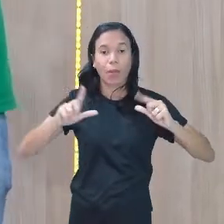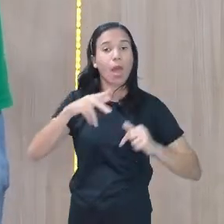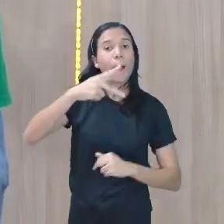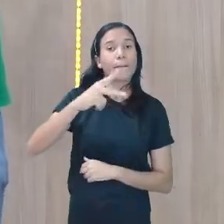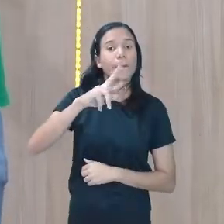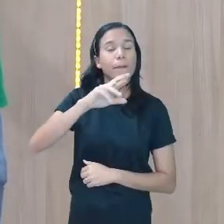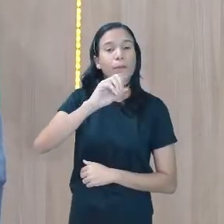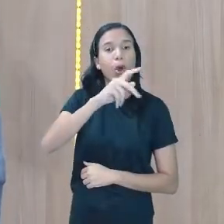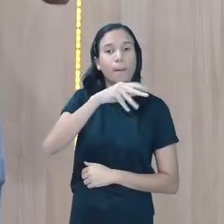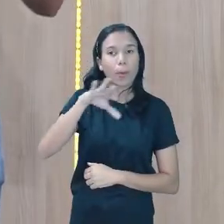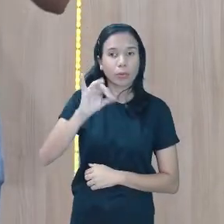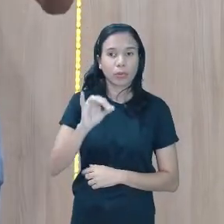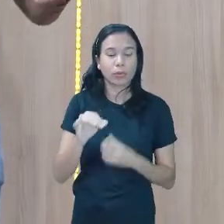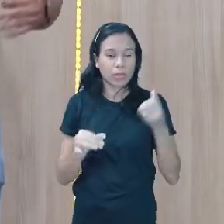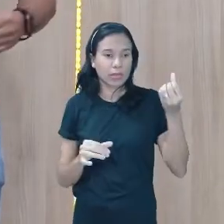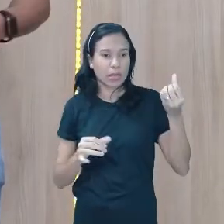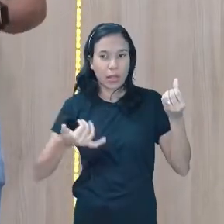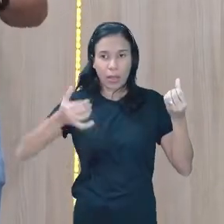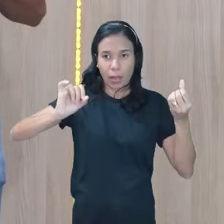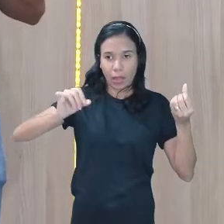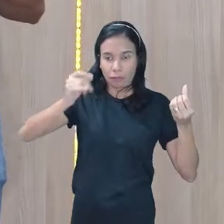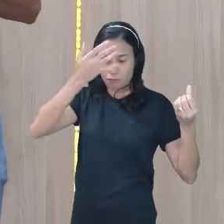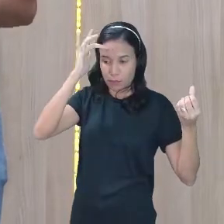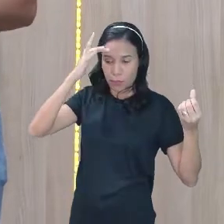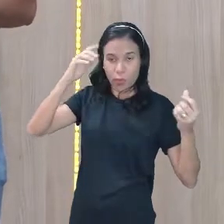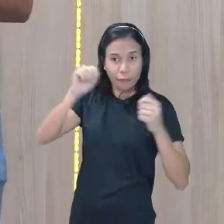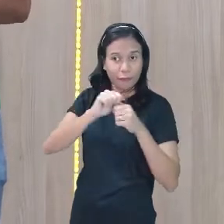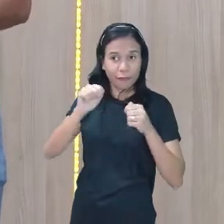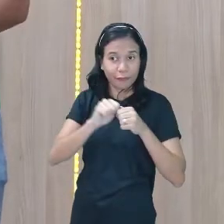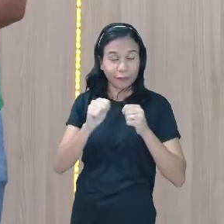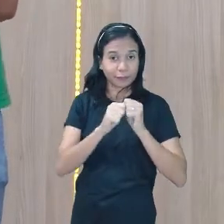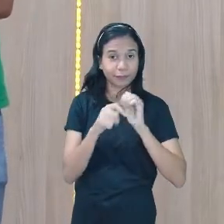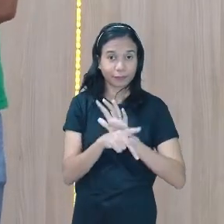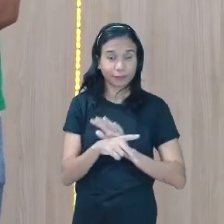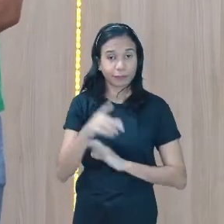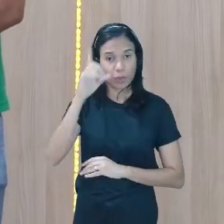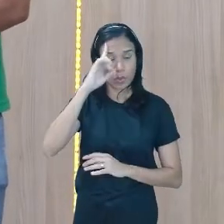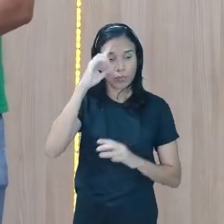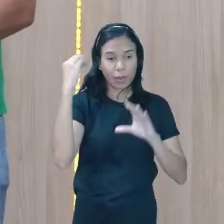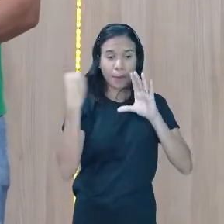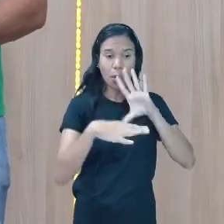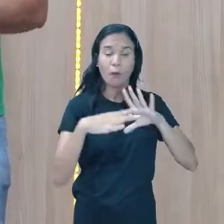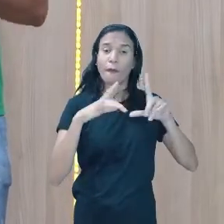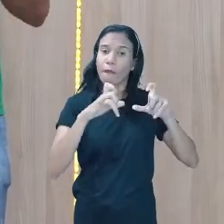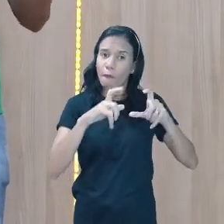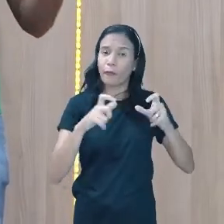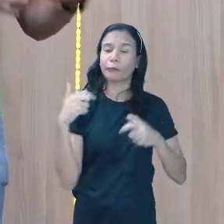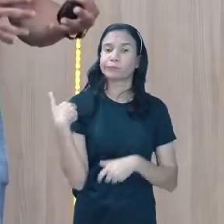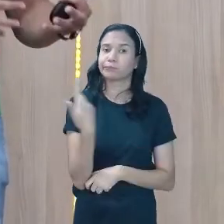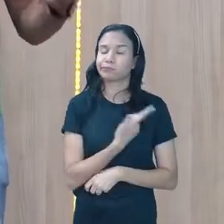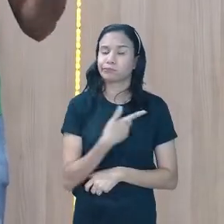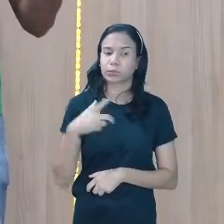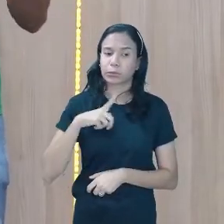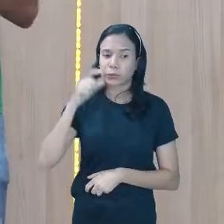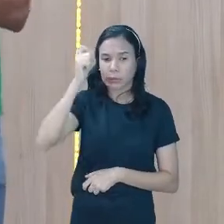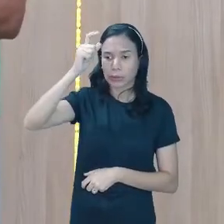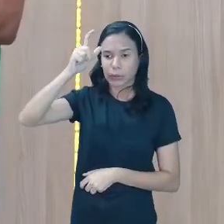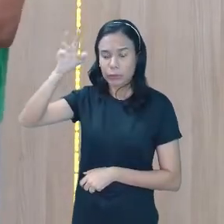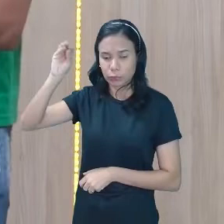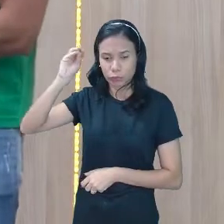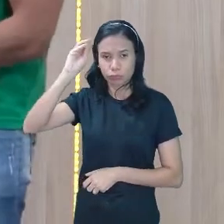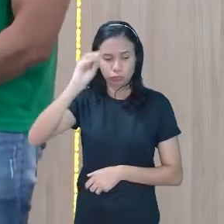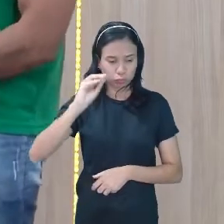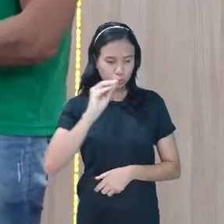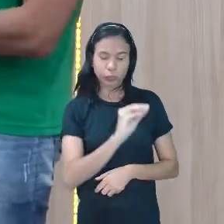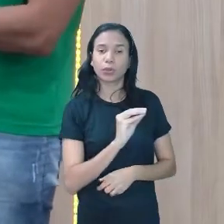6 a cada 10 usuários fazem pelo menos um story por dia, tá? Se a gente pega essa